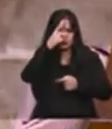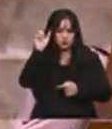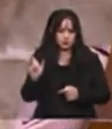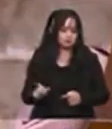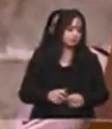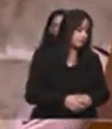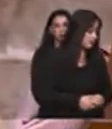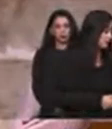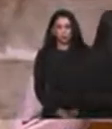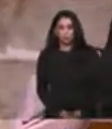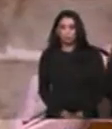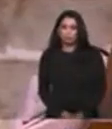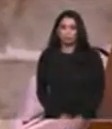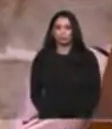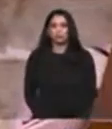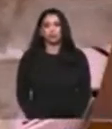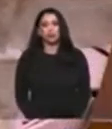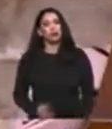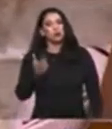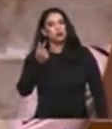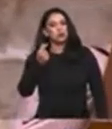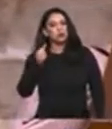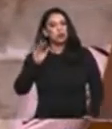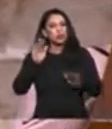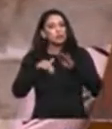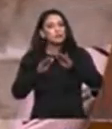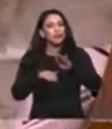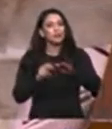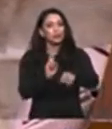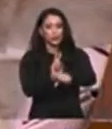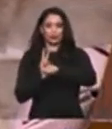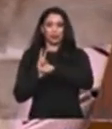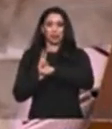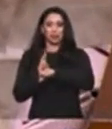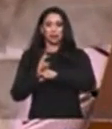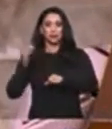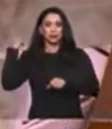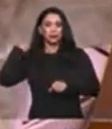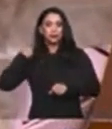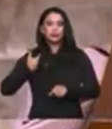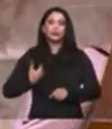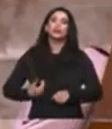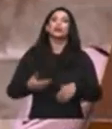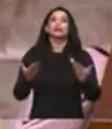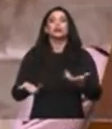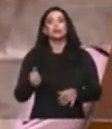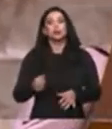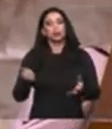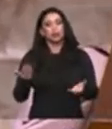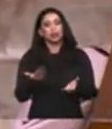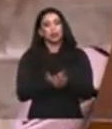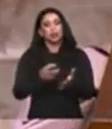tomadores, quase sempre inferior aos valores pretensamente emprestados. Outro fato, objeto da ação penal,